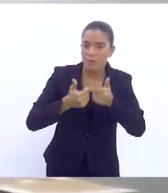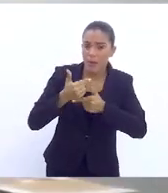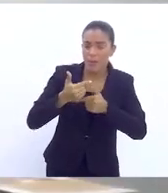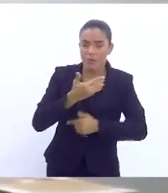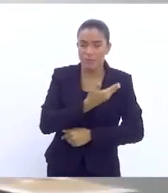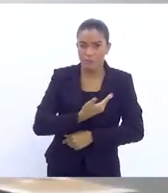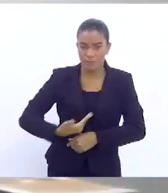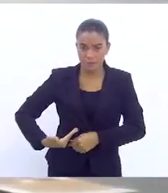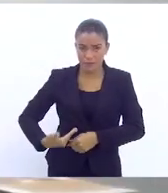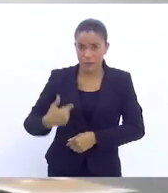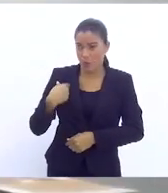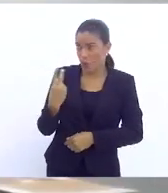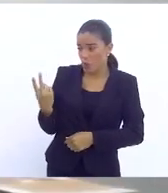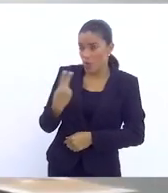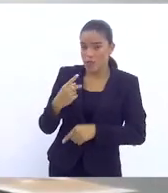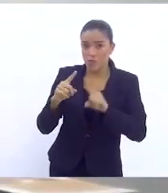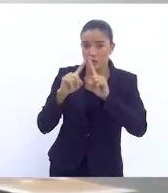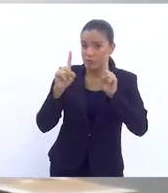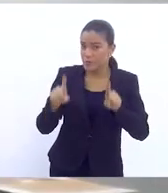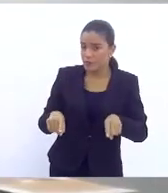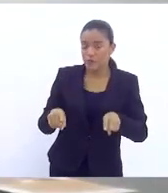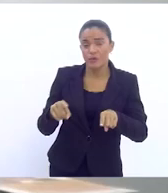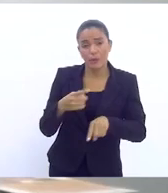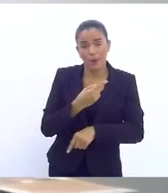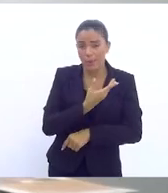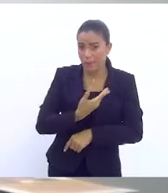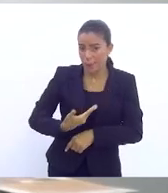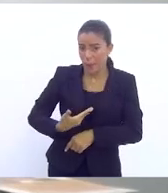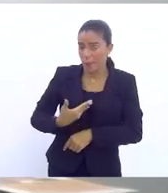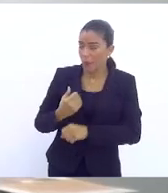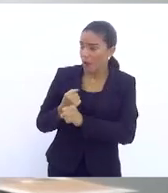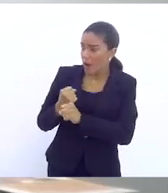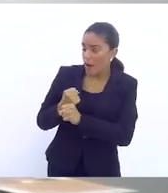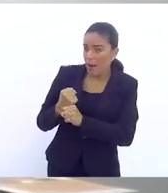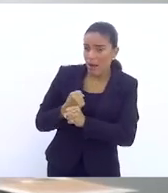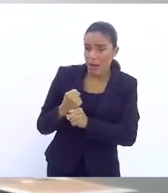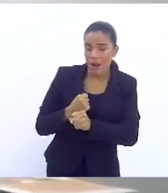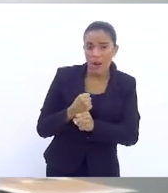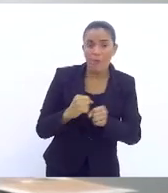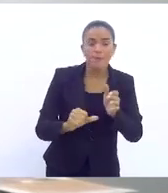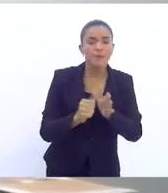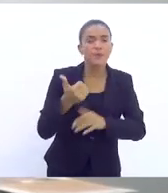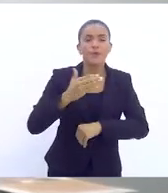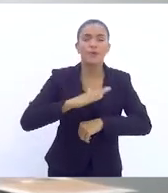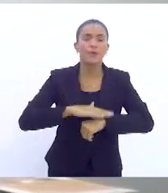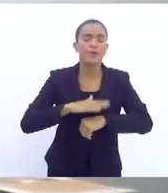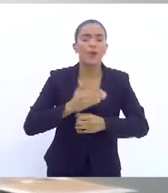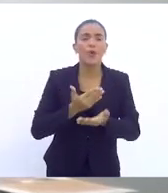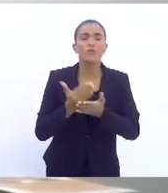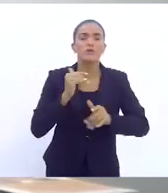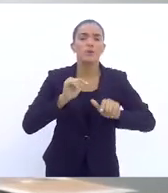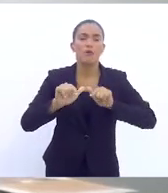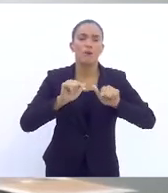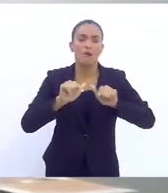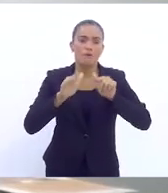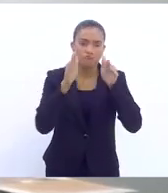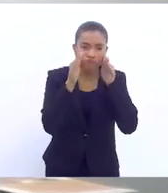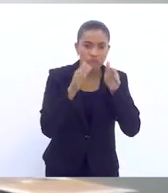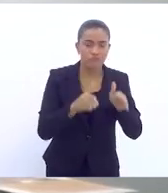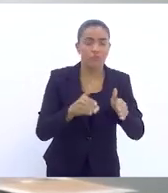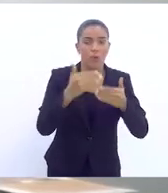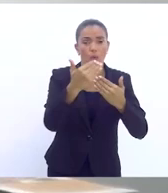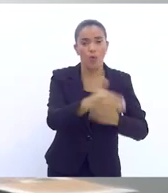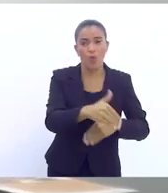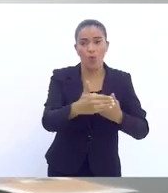Luiz Paulo e eu sou um servidores de carreira e no primeiro momento Começamos a trabalhar as questões dos concursos